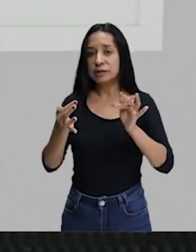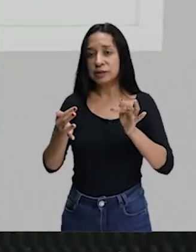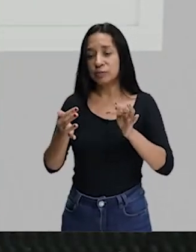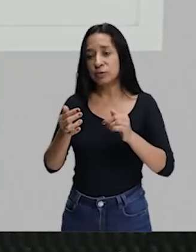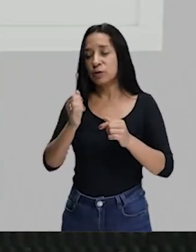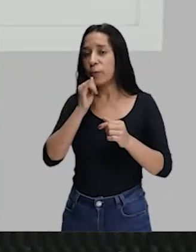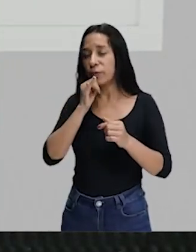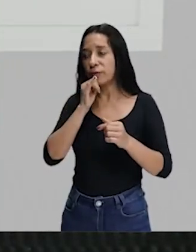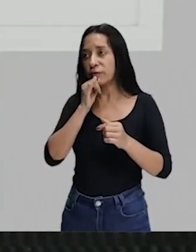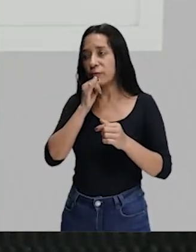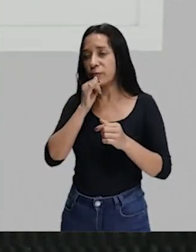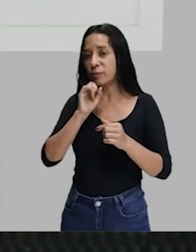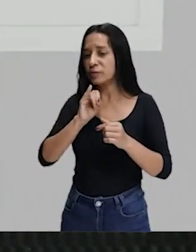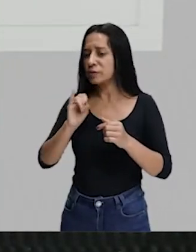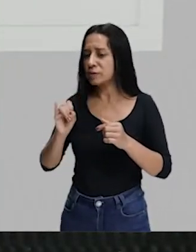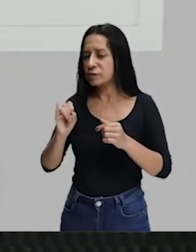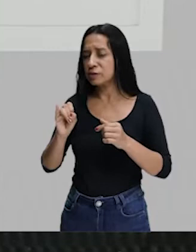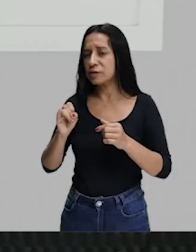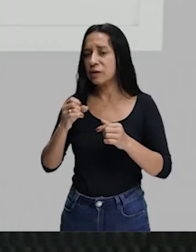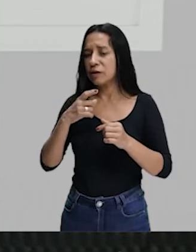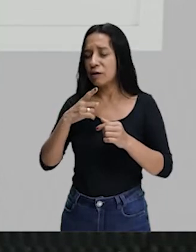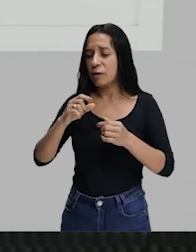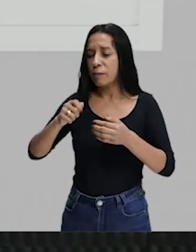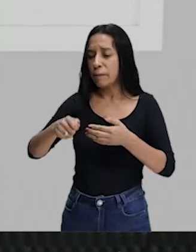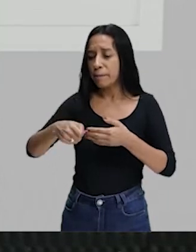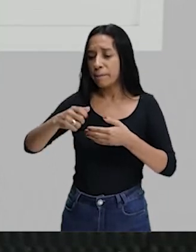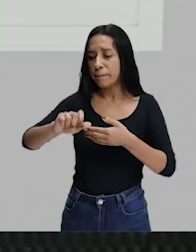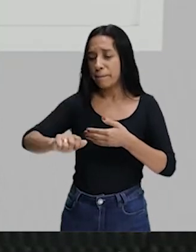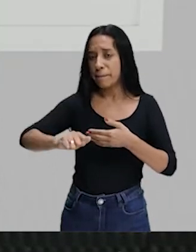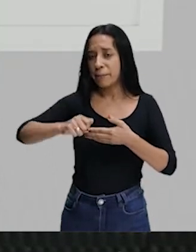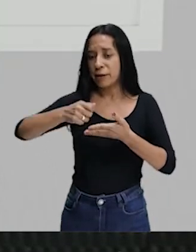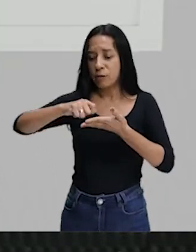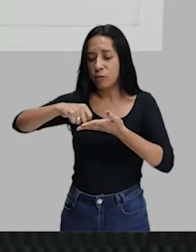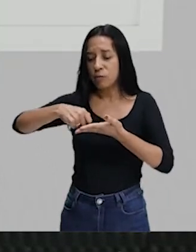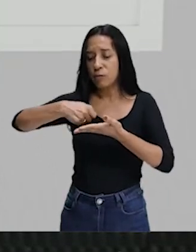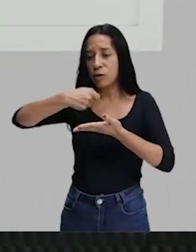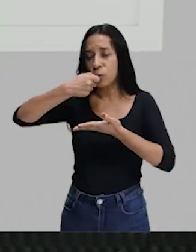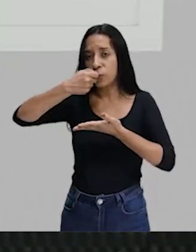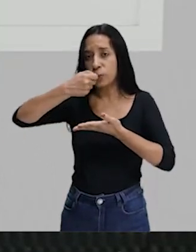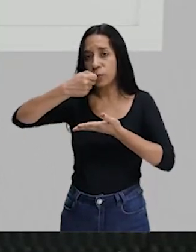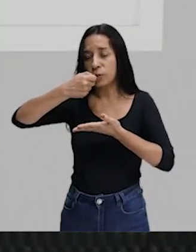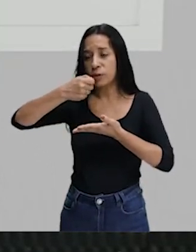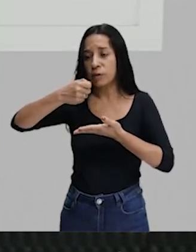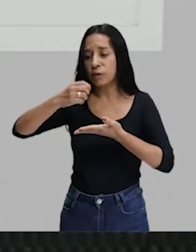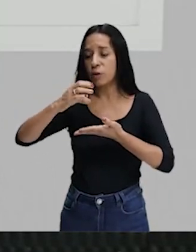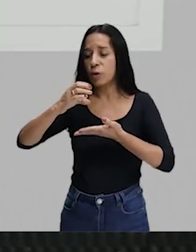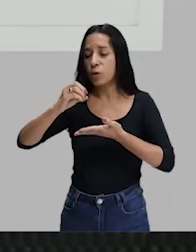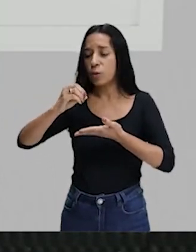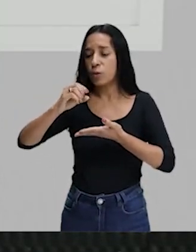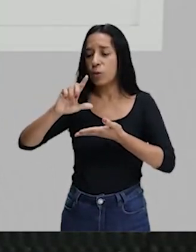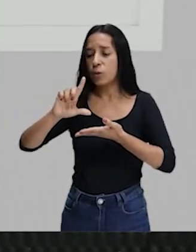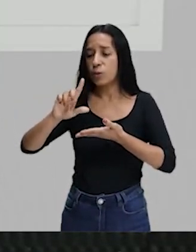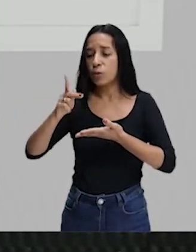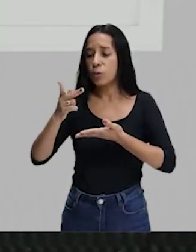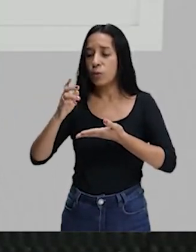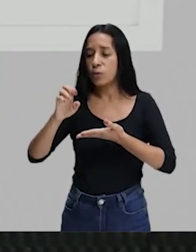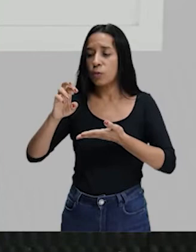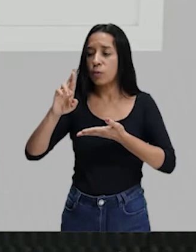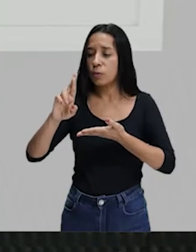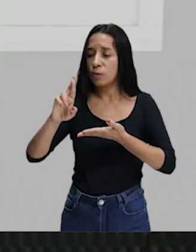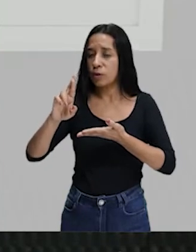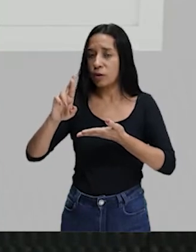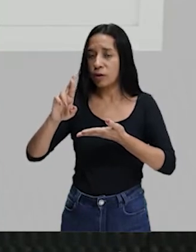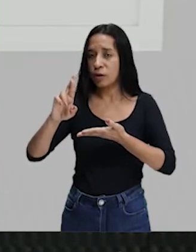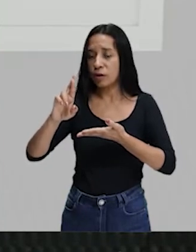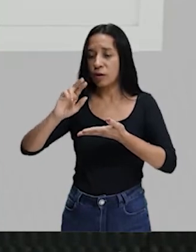colher, né, toda de metal, e você levar uma parte dela ao